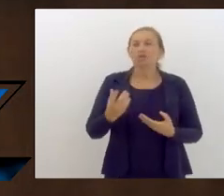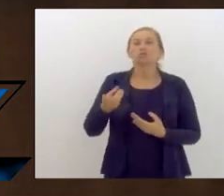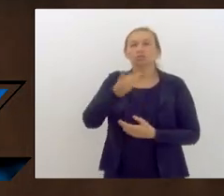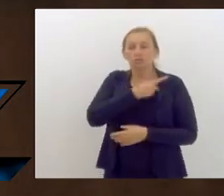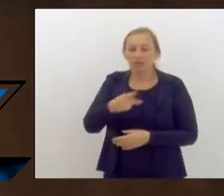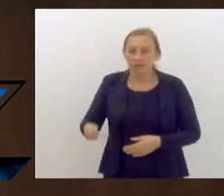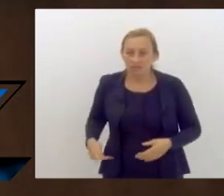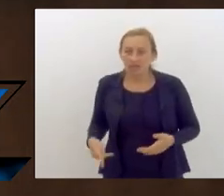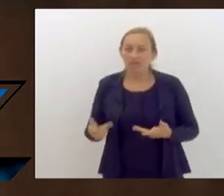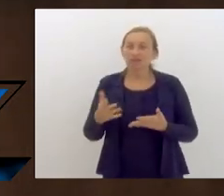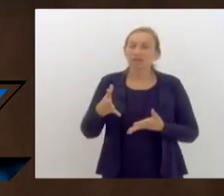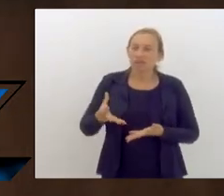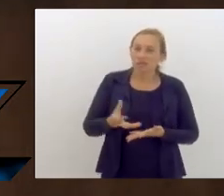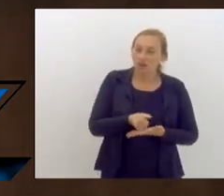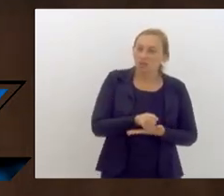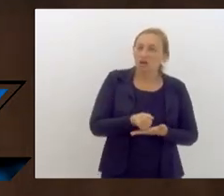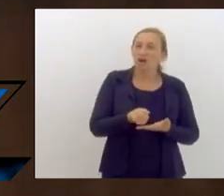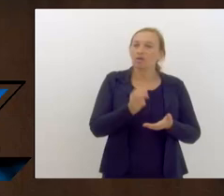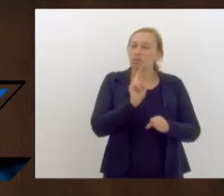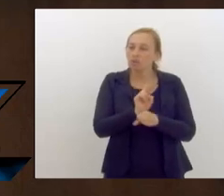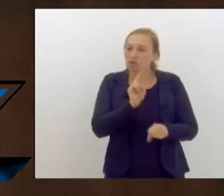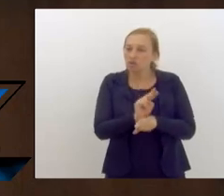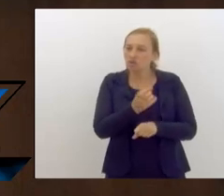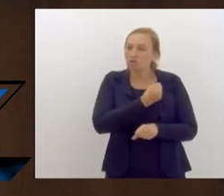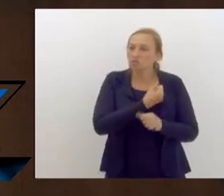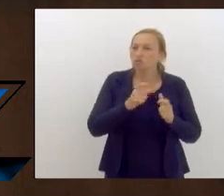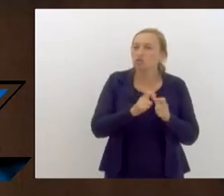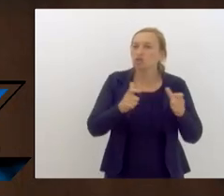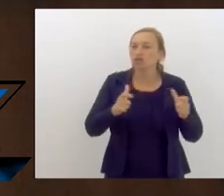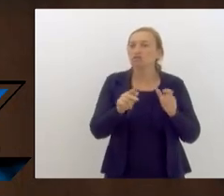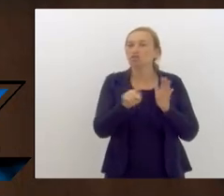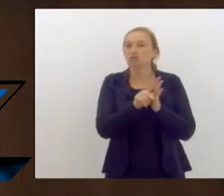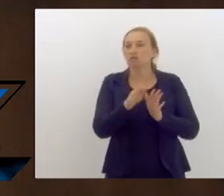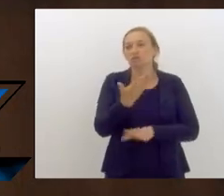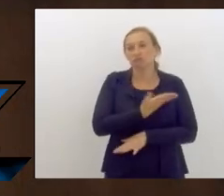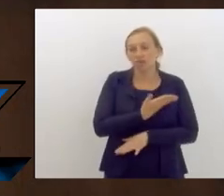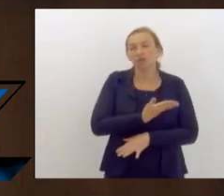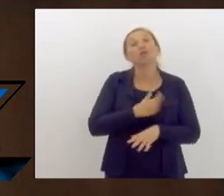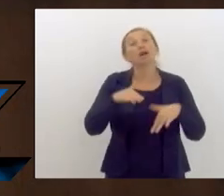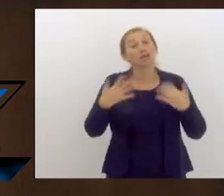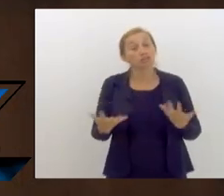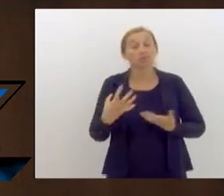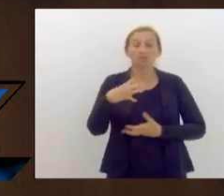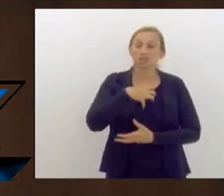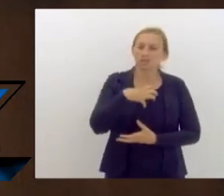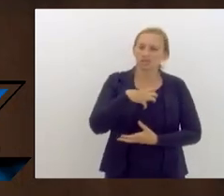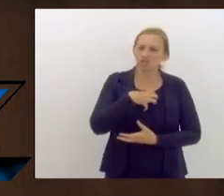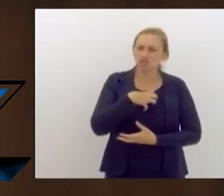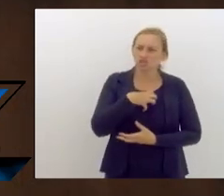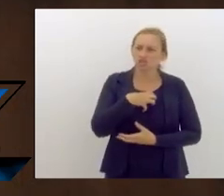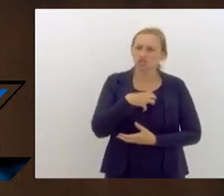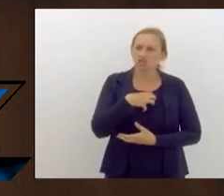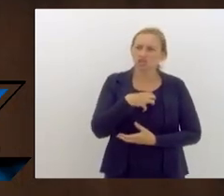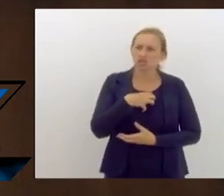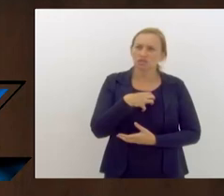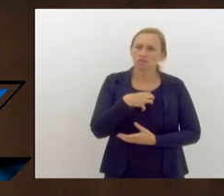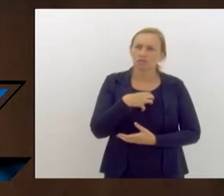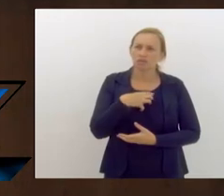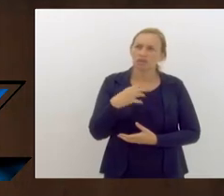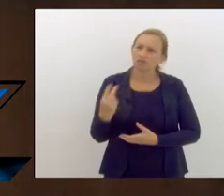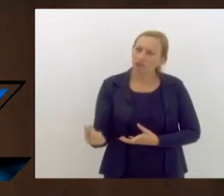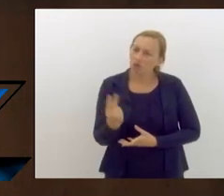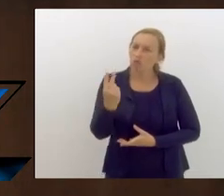é de tentar salvar e preservar o maior número dos projetos dos colegas Então nesse sentido até para dar mais subsídio